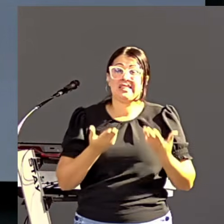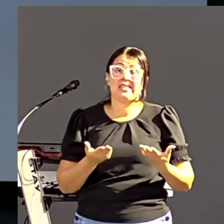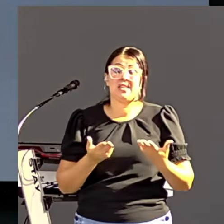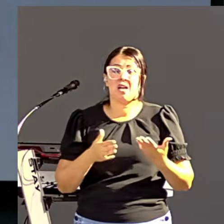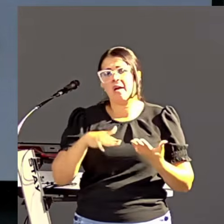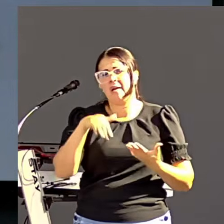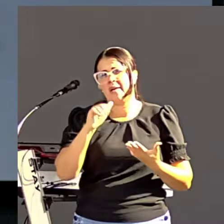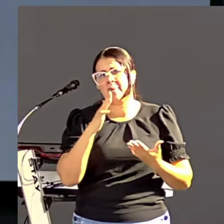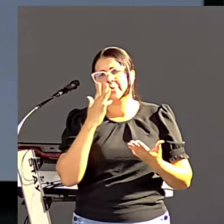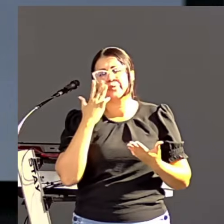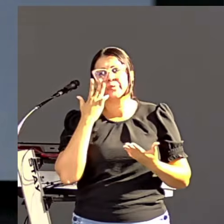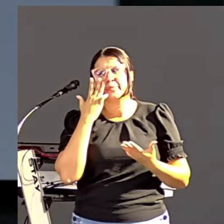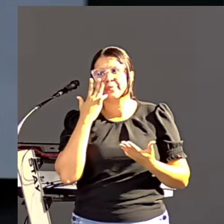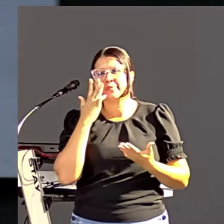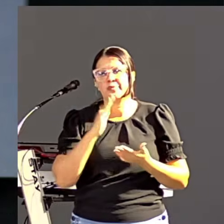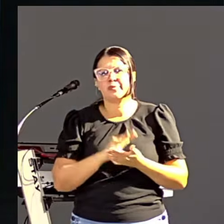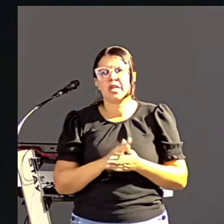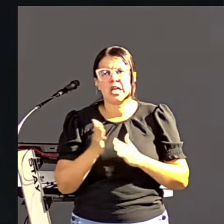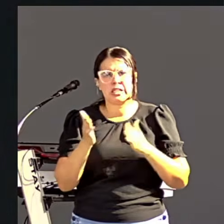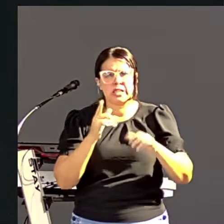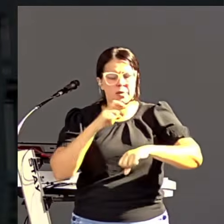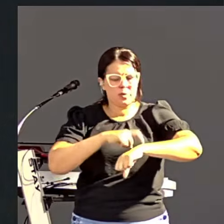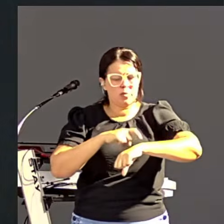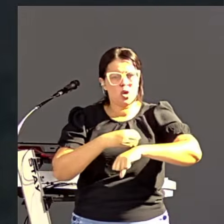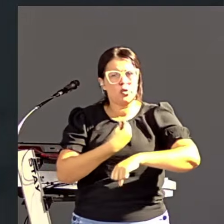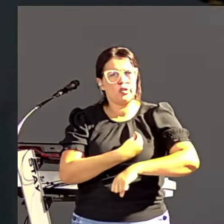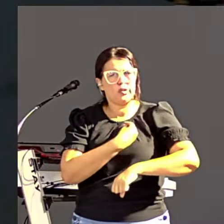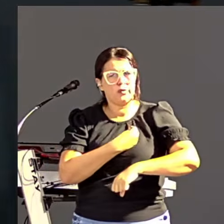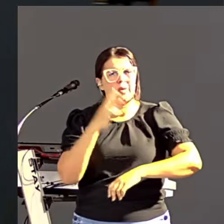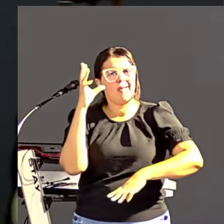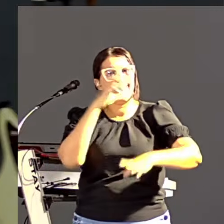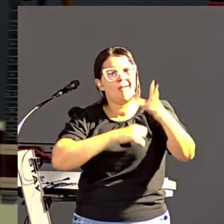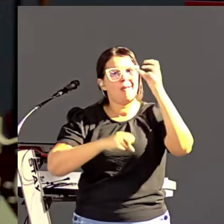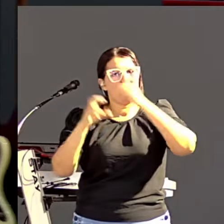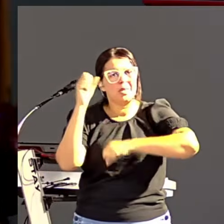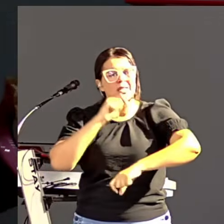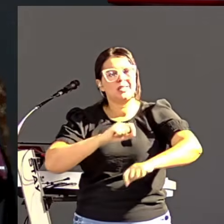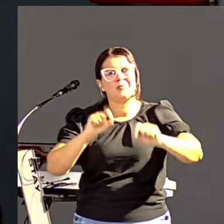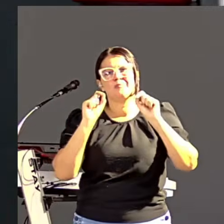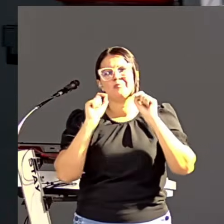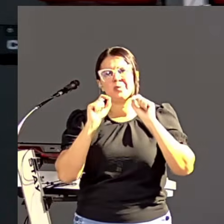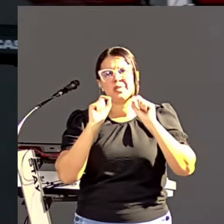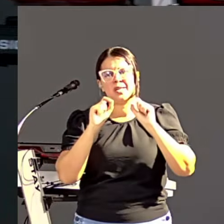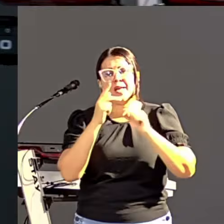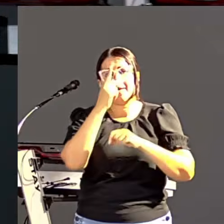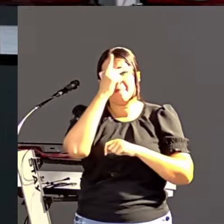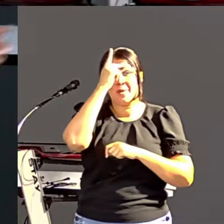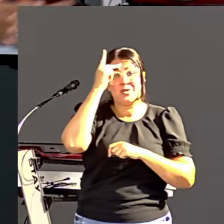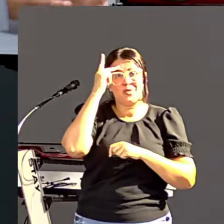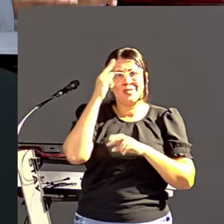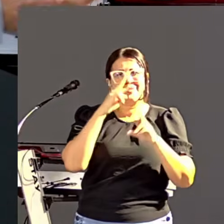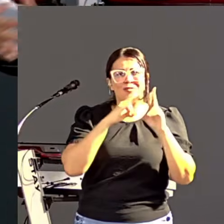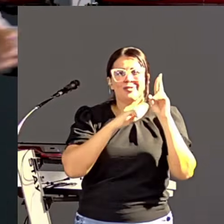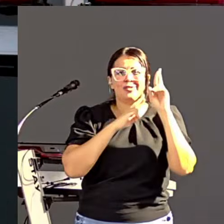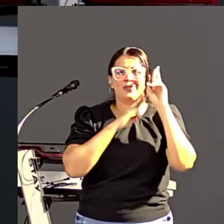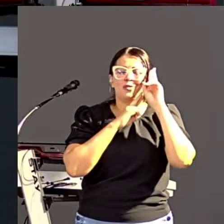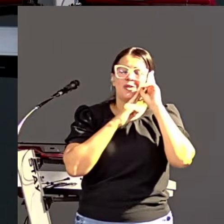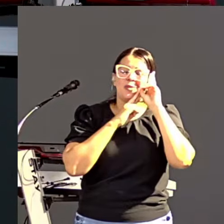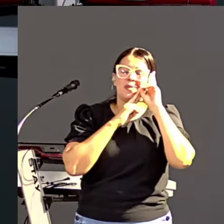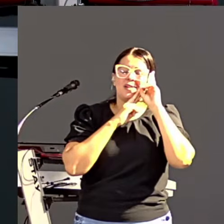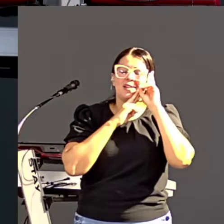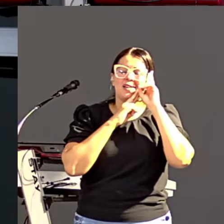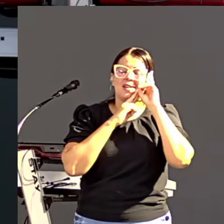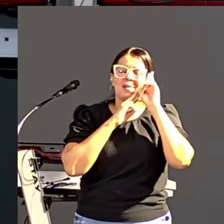Irmãos, nesse meu tempo de vida eu tenho aprendido que pessoas não dormem, elas vão dormindo.